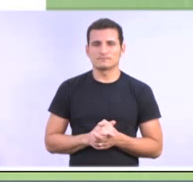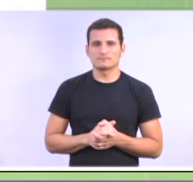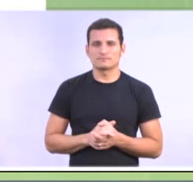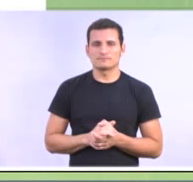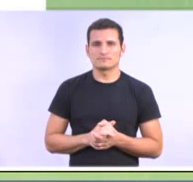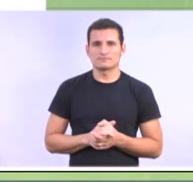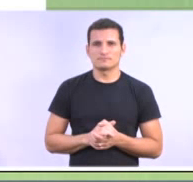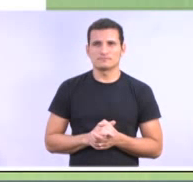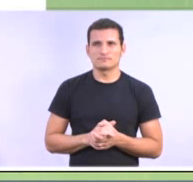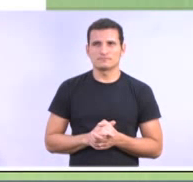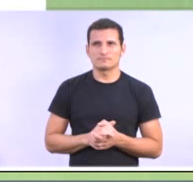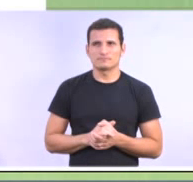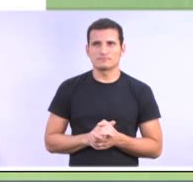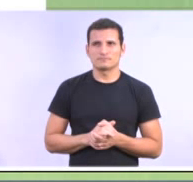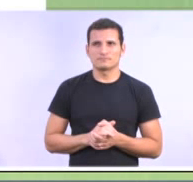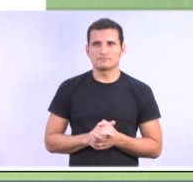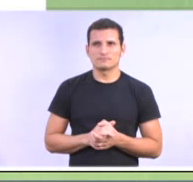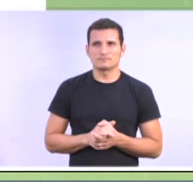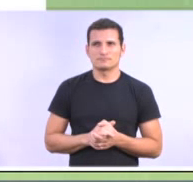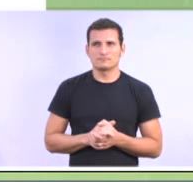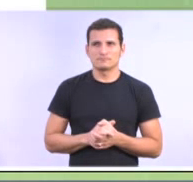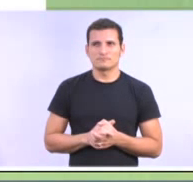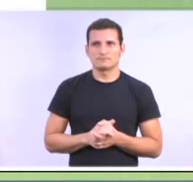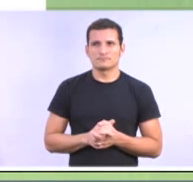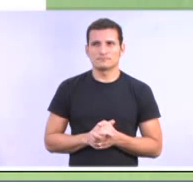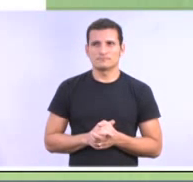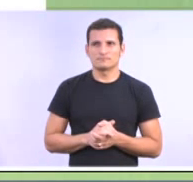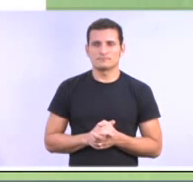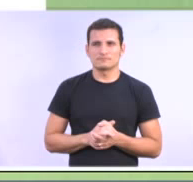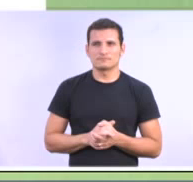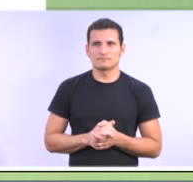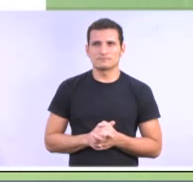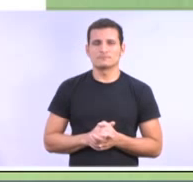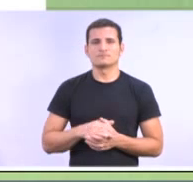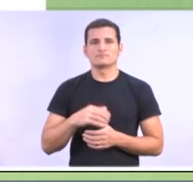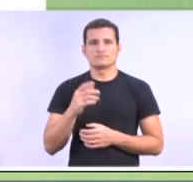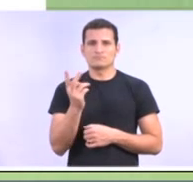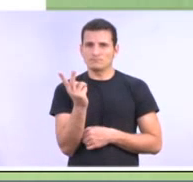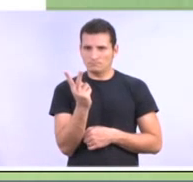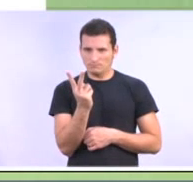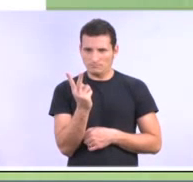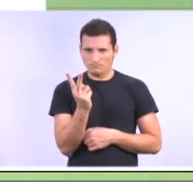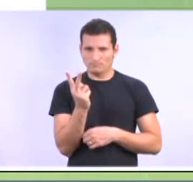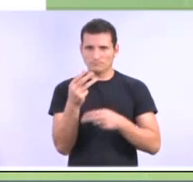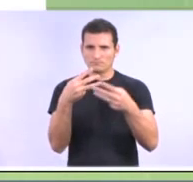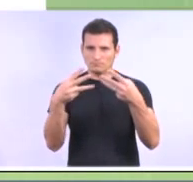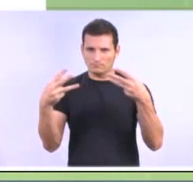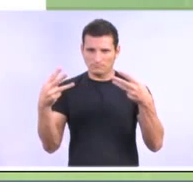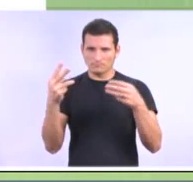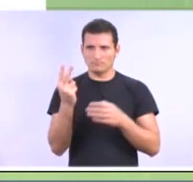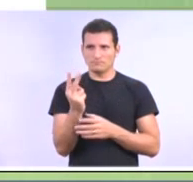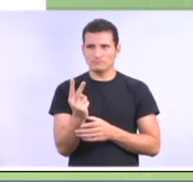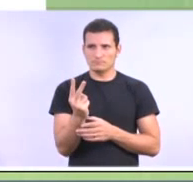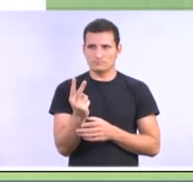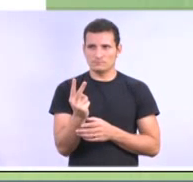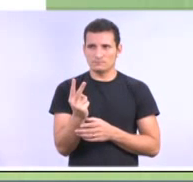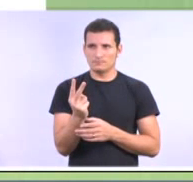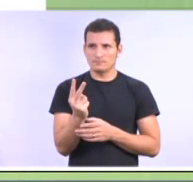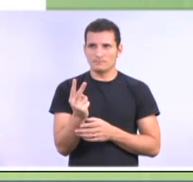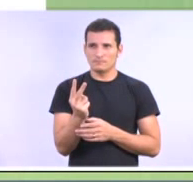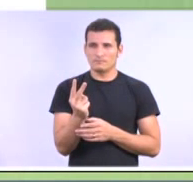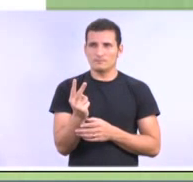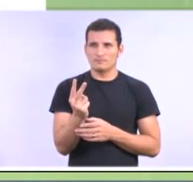no início, mas reparem aqui as mesmas duas redes, correto? E em